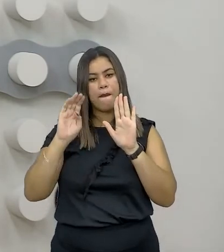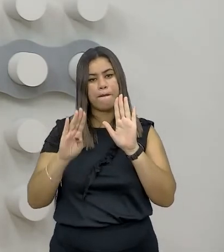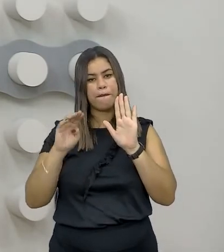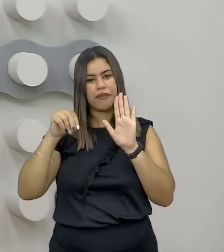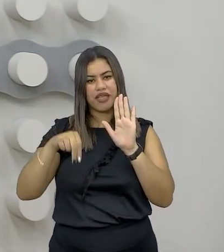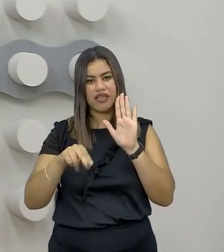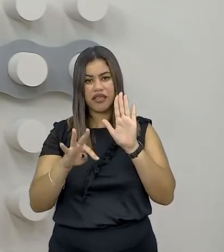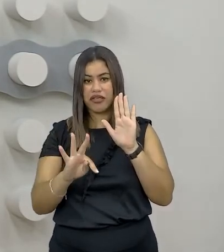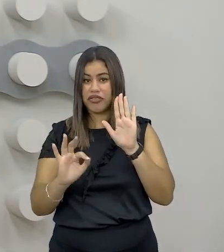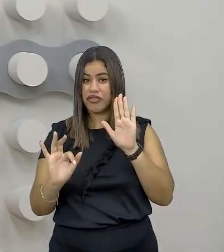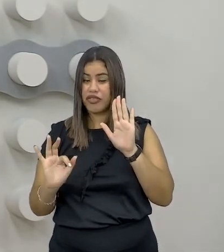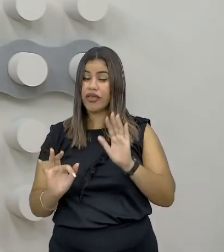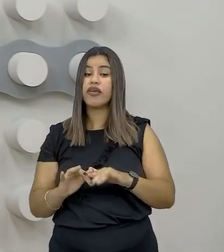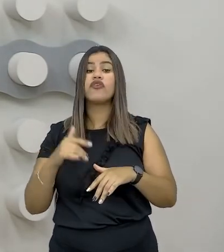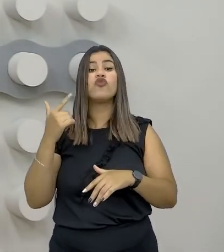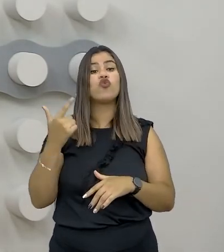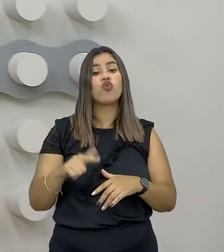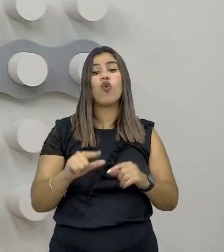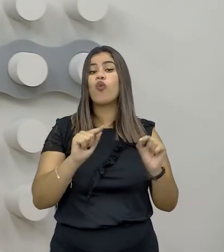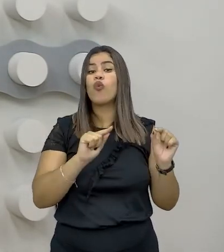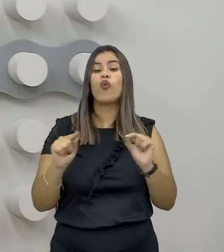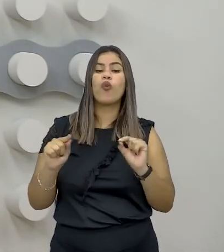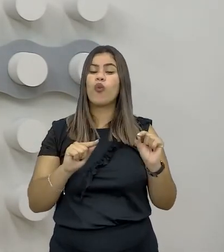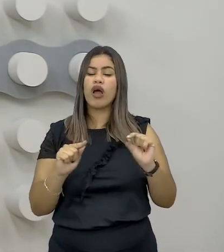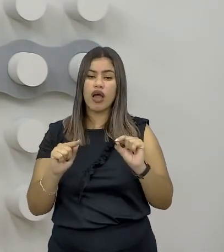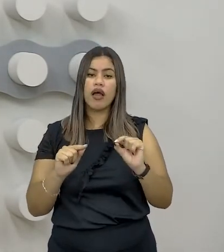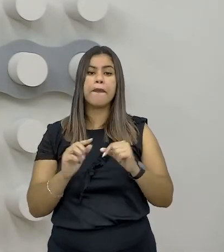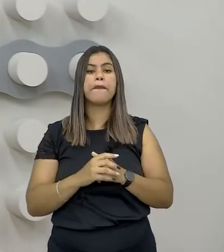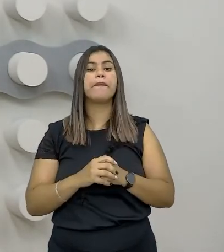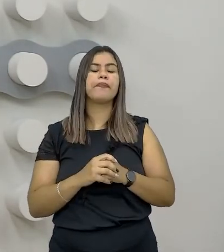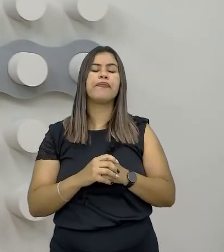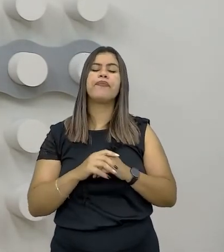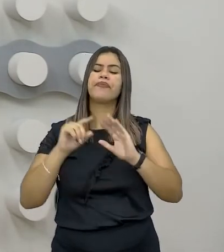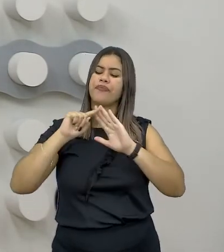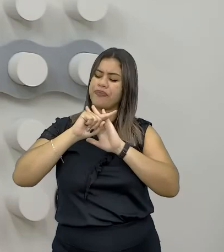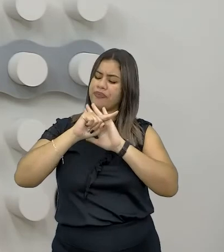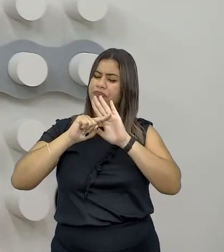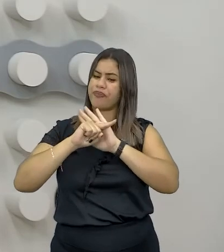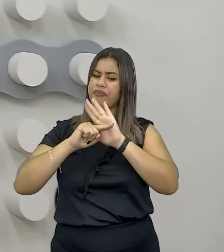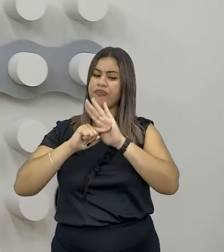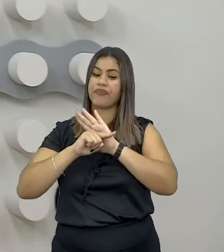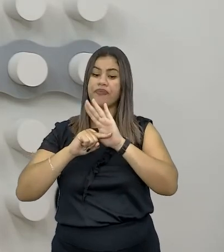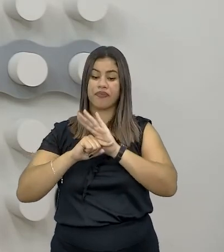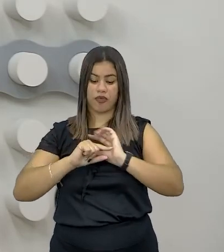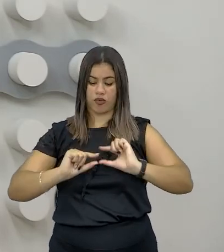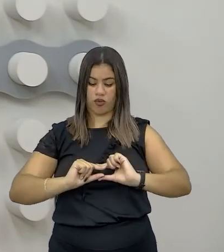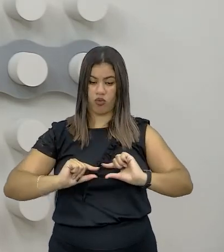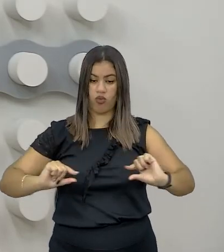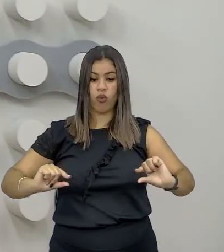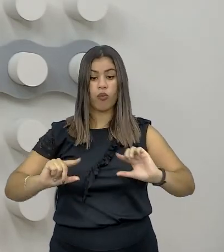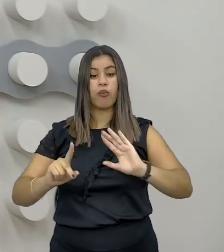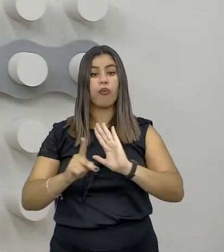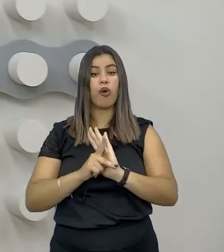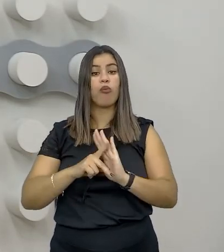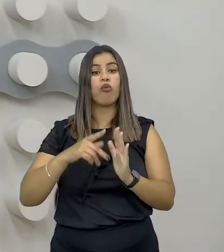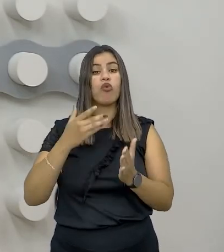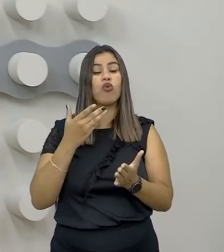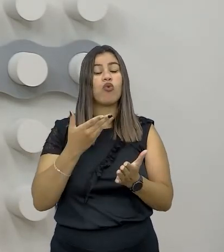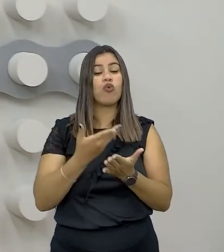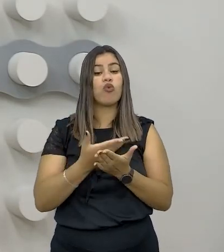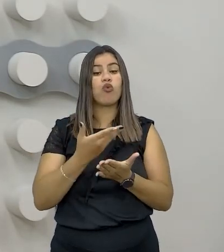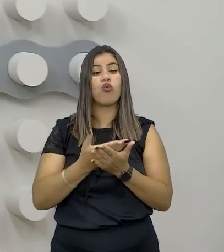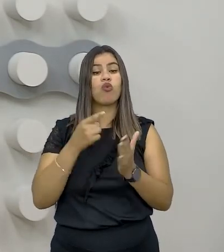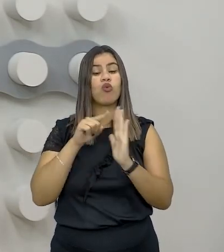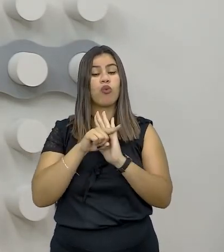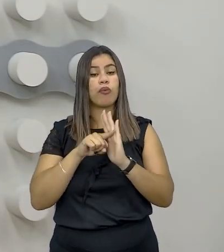ajuda. Outra coisa que pode ajudar também é analisar bem as fontes de pesquisa, qual que é o site que